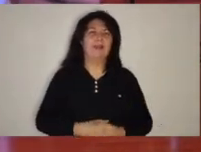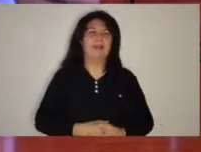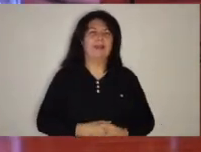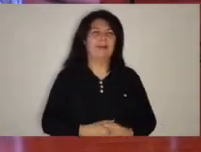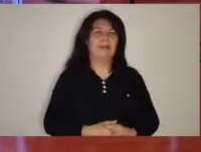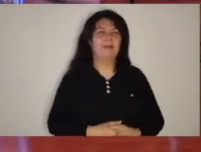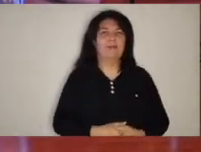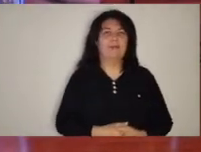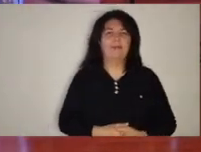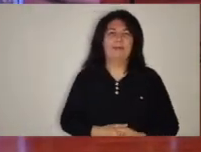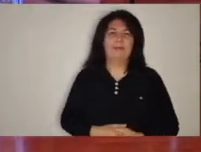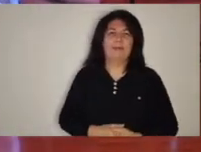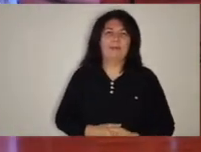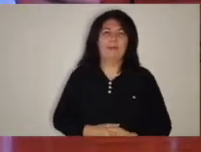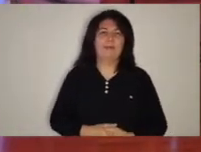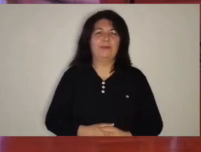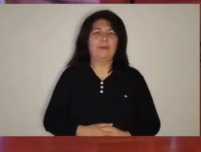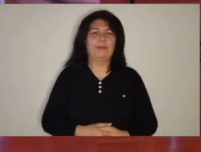acesas.